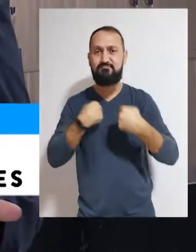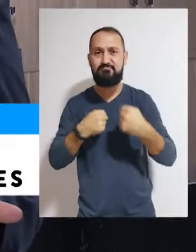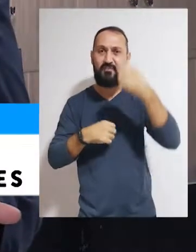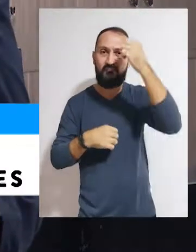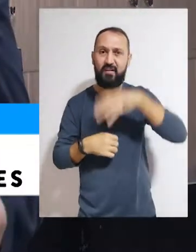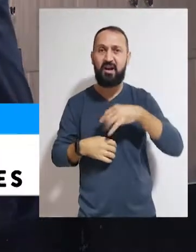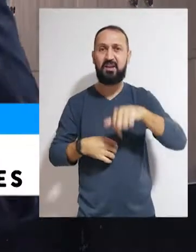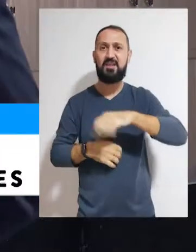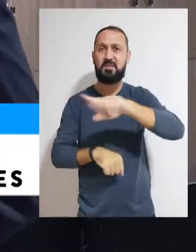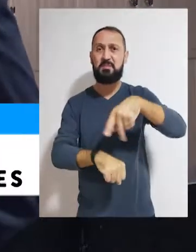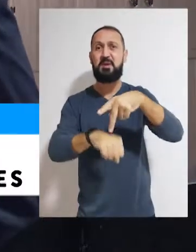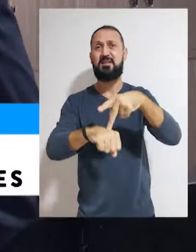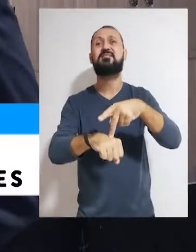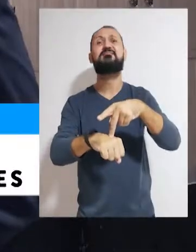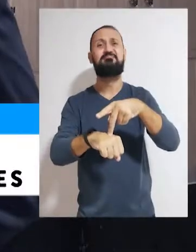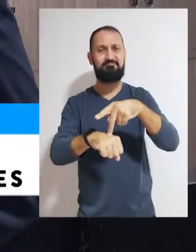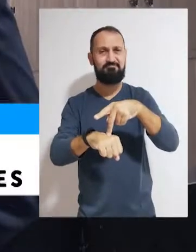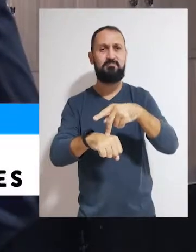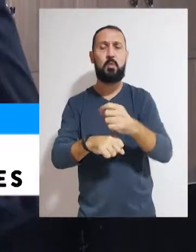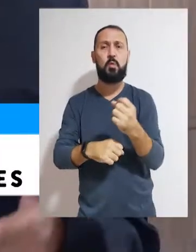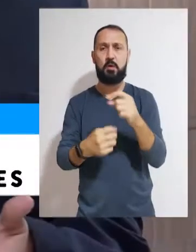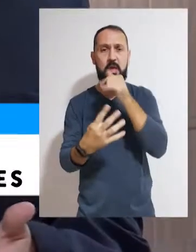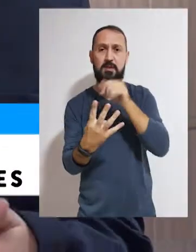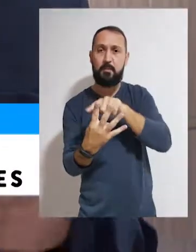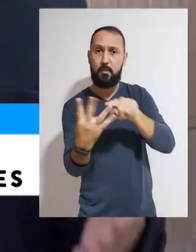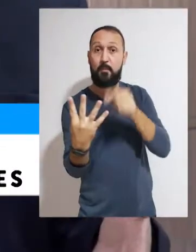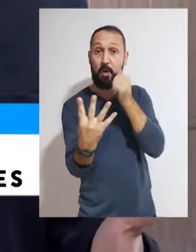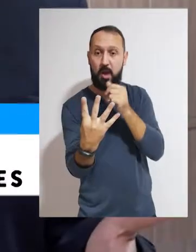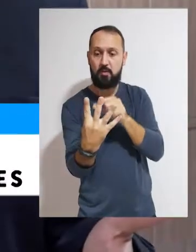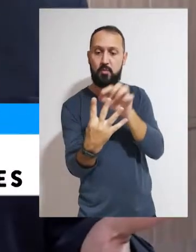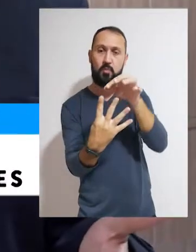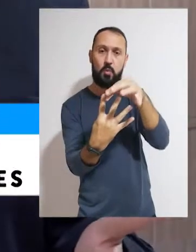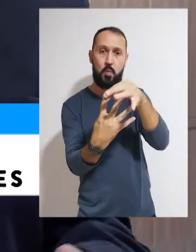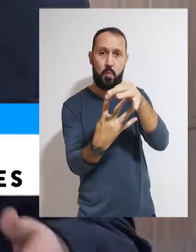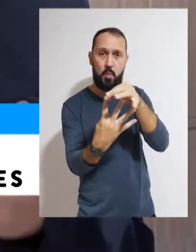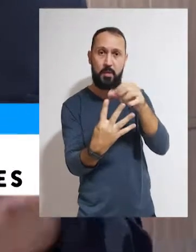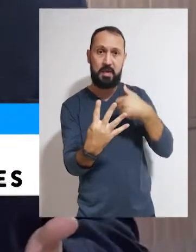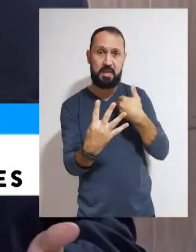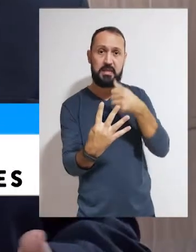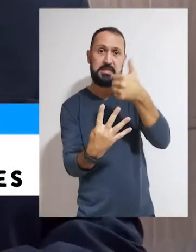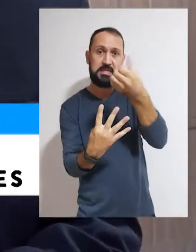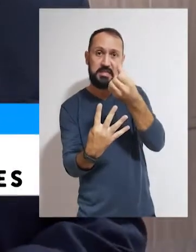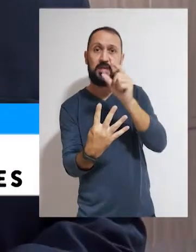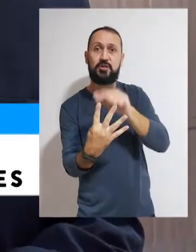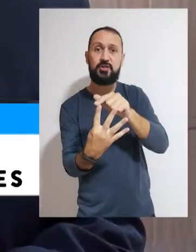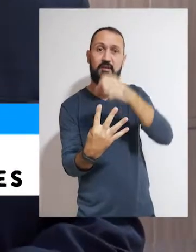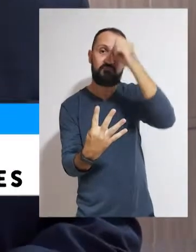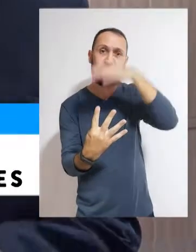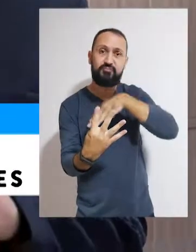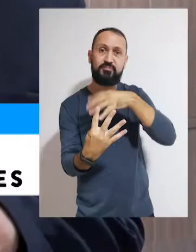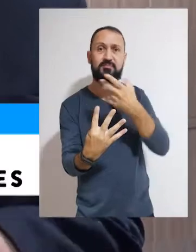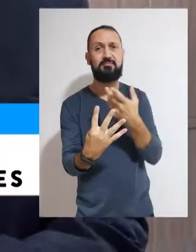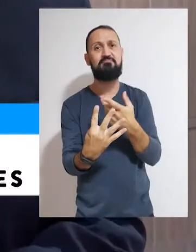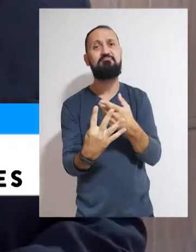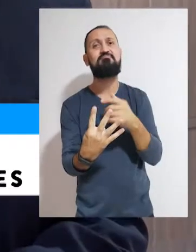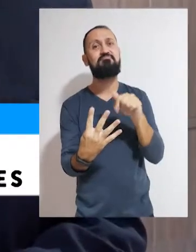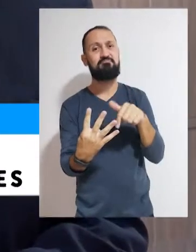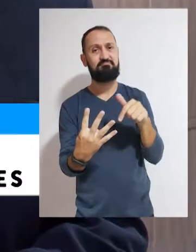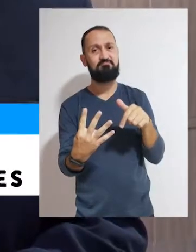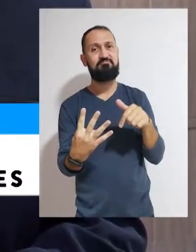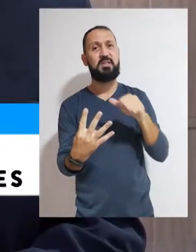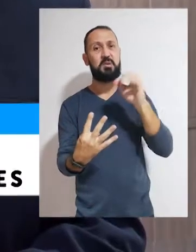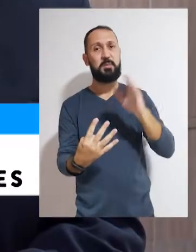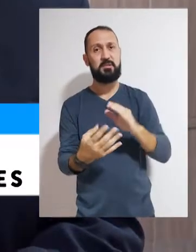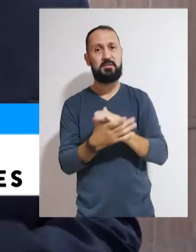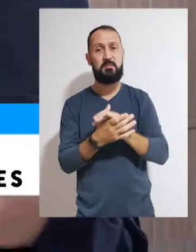de agressões no país, ou seja, 1 em cada 4 mulheres acima de 16 anos sofreu algum tipo